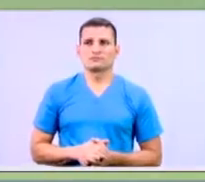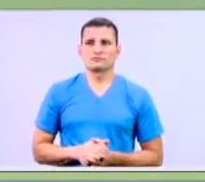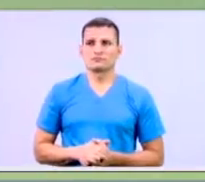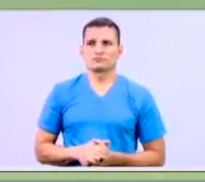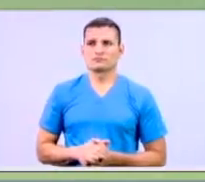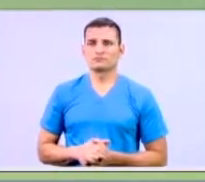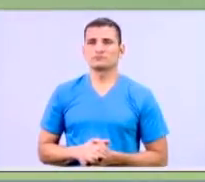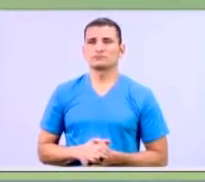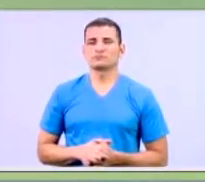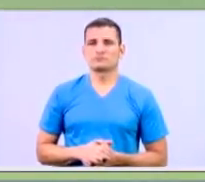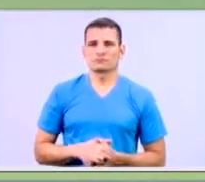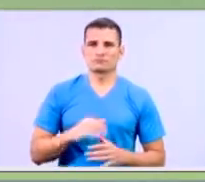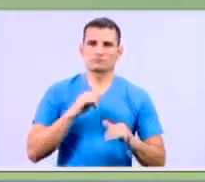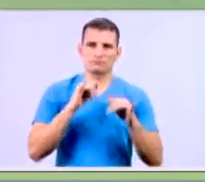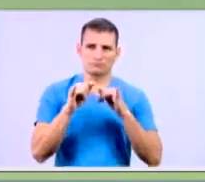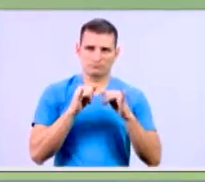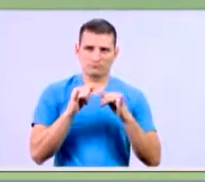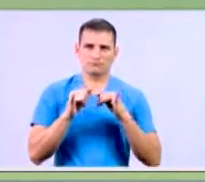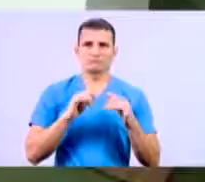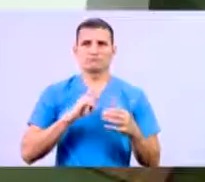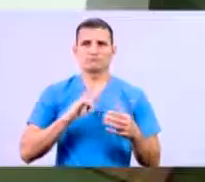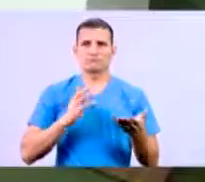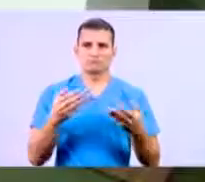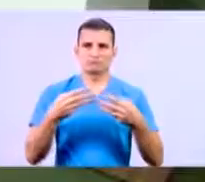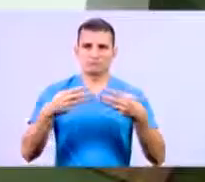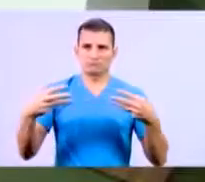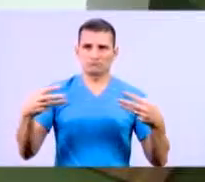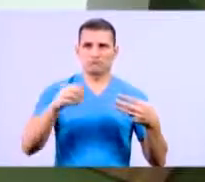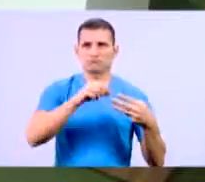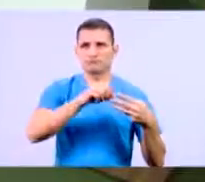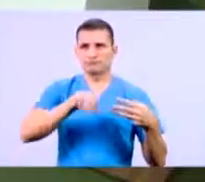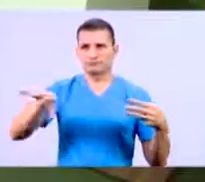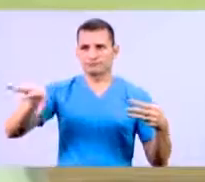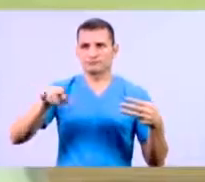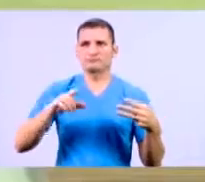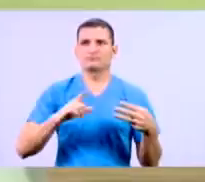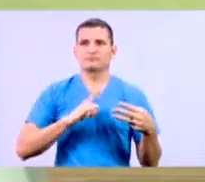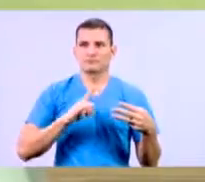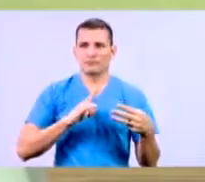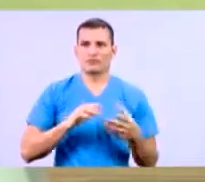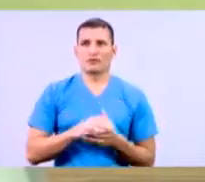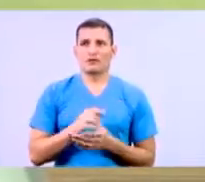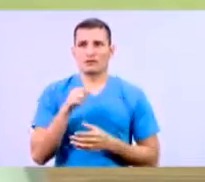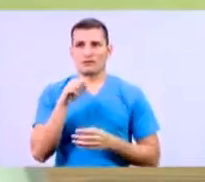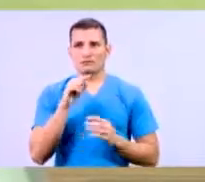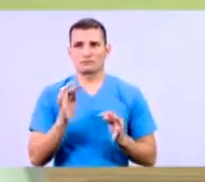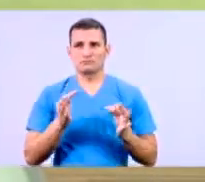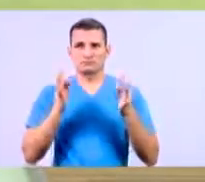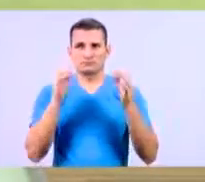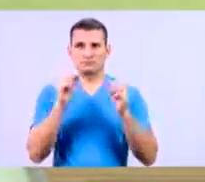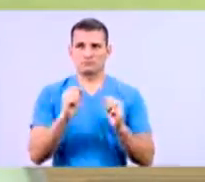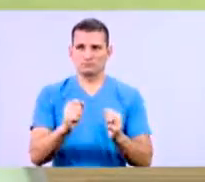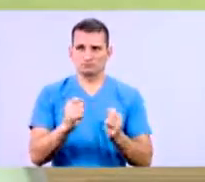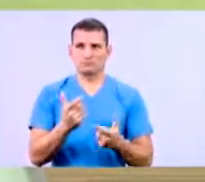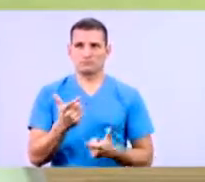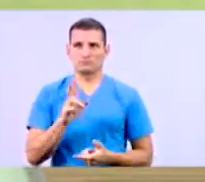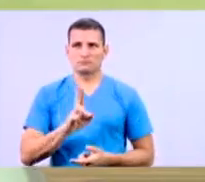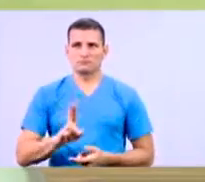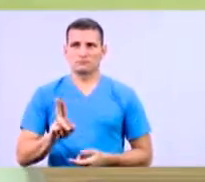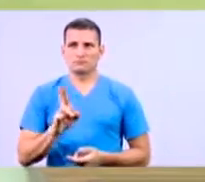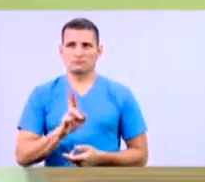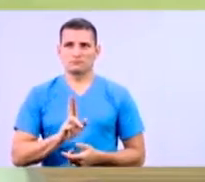para ser trafegada aí na rede, não é? Isso mesmo, e essas tecnologias, elas podem inclusive ser